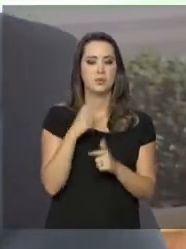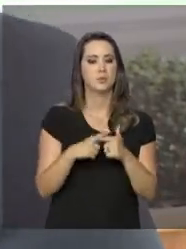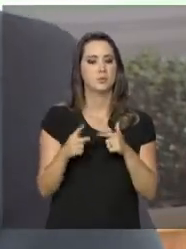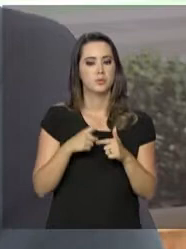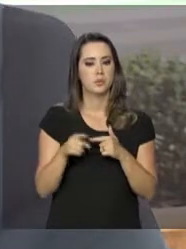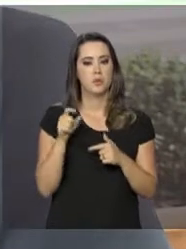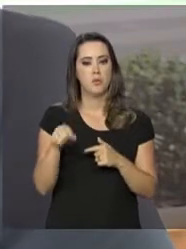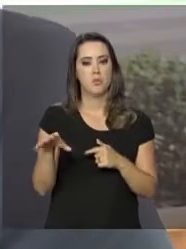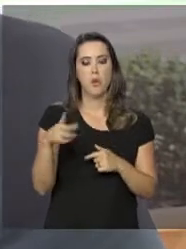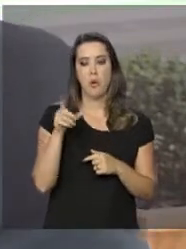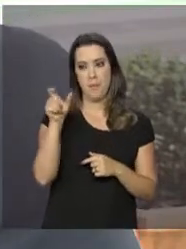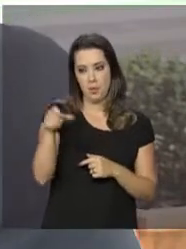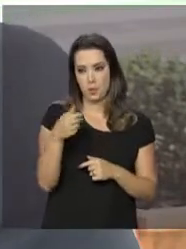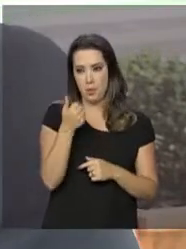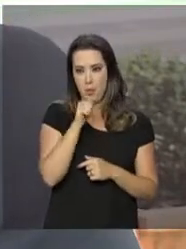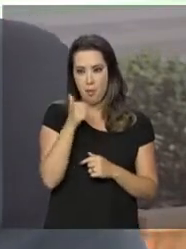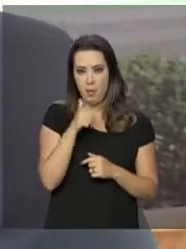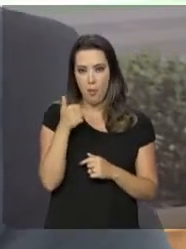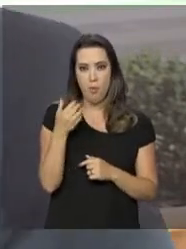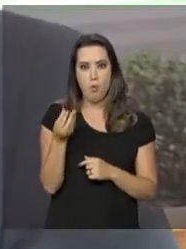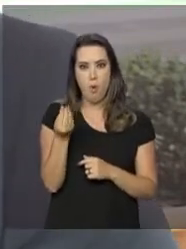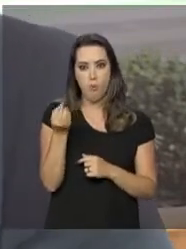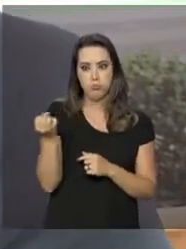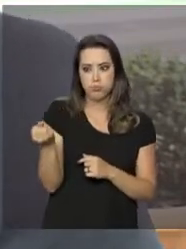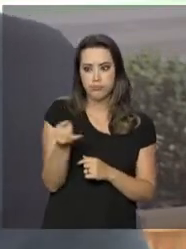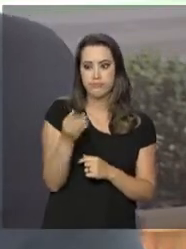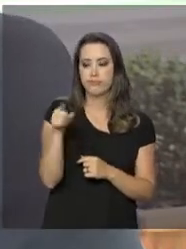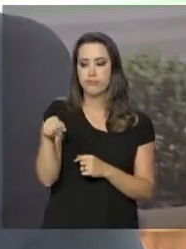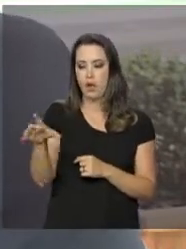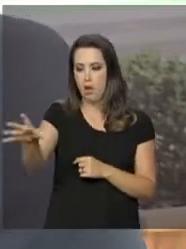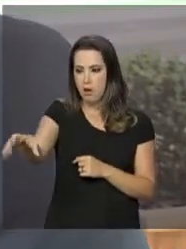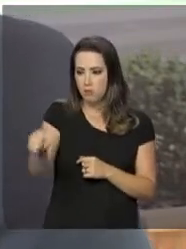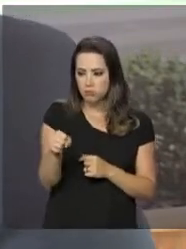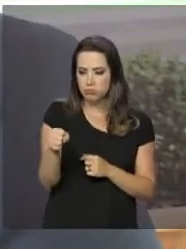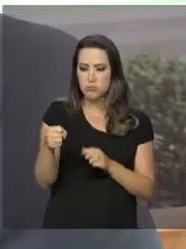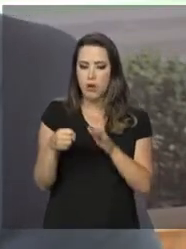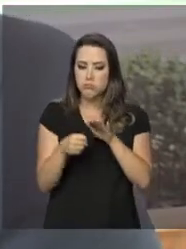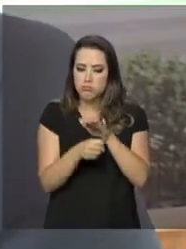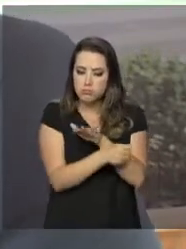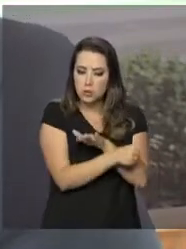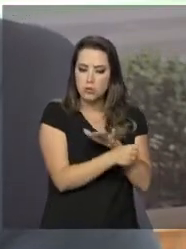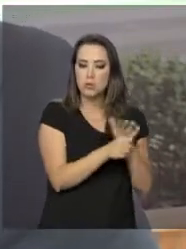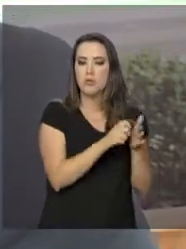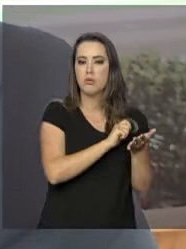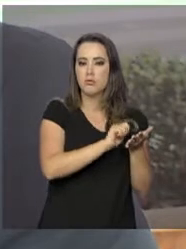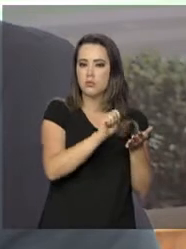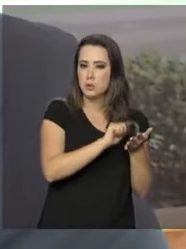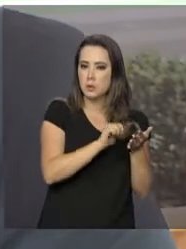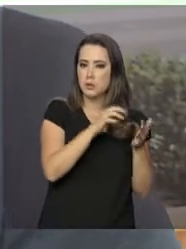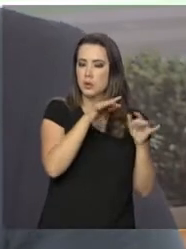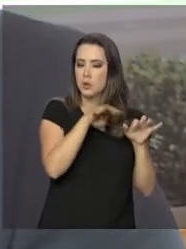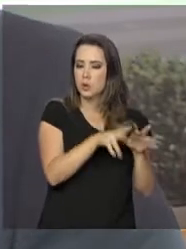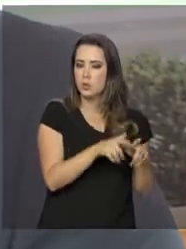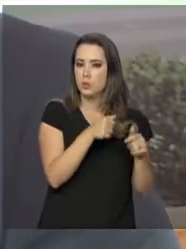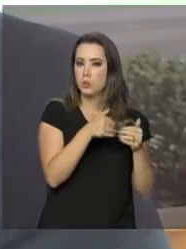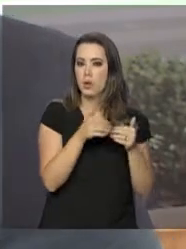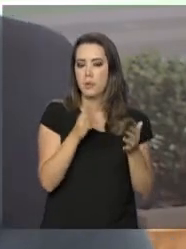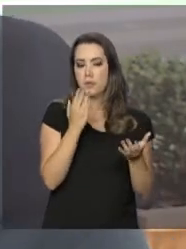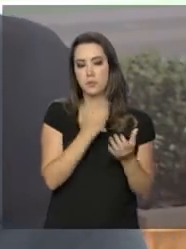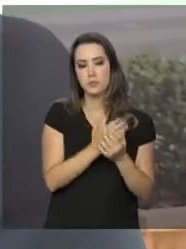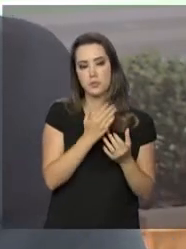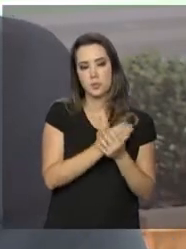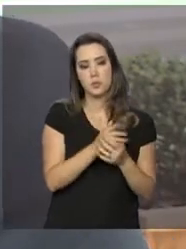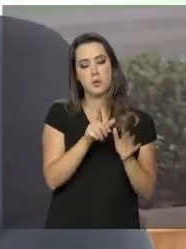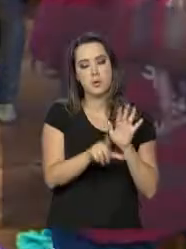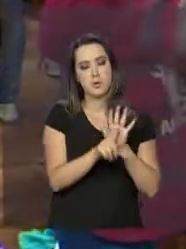ele vai ser conduzido para a delegacia e será a terá que preencher todos os requisitos da abertura do procedimento